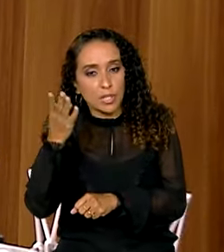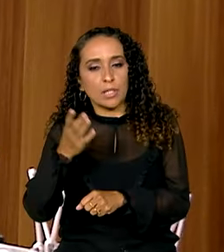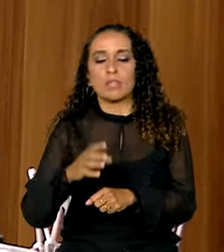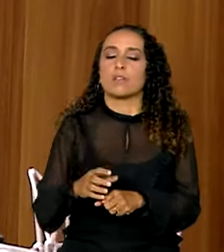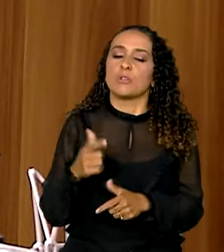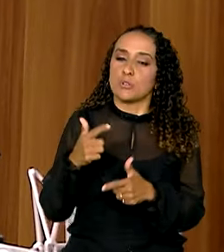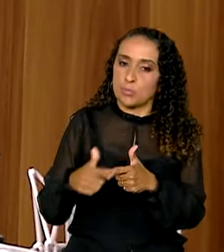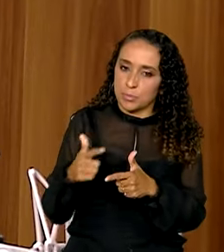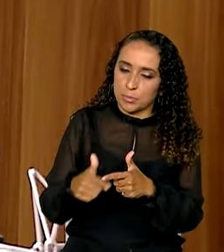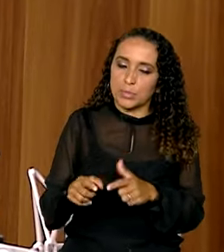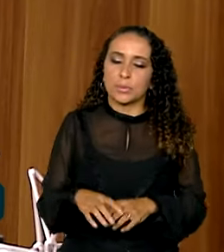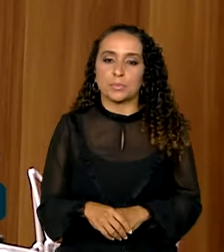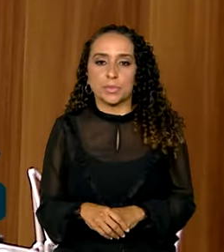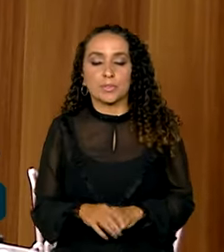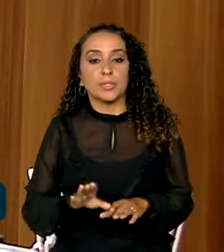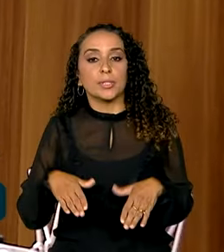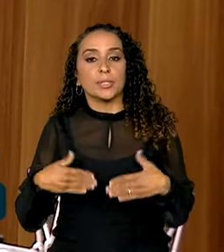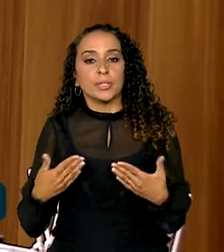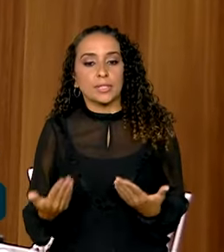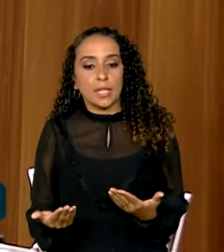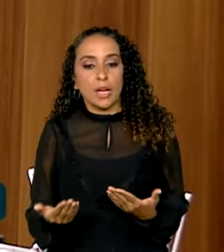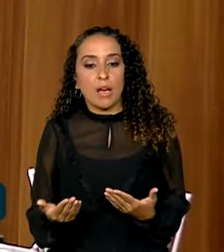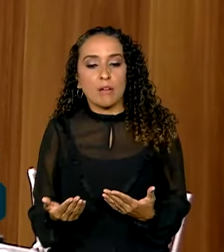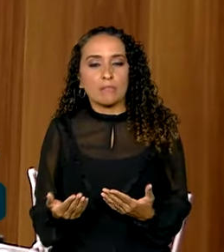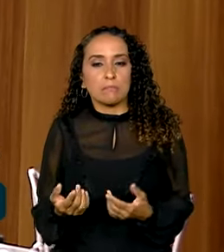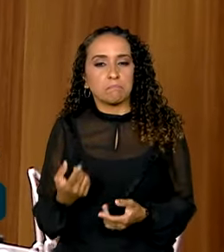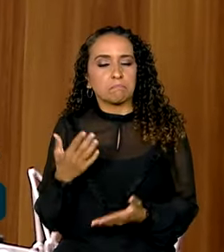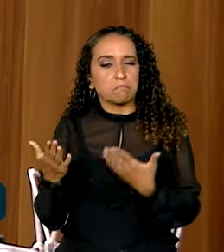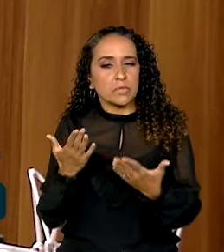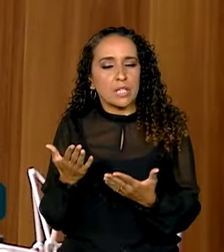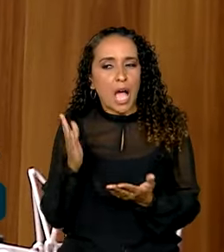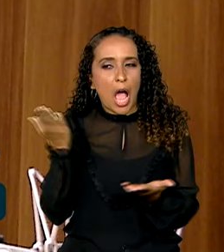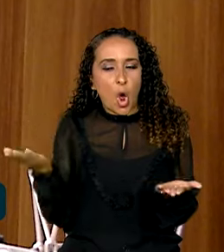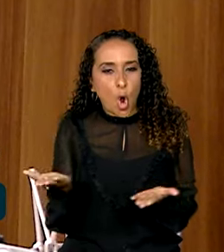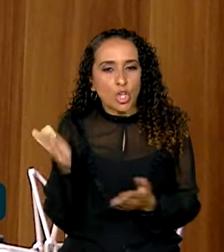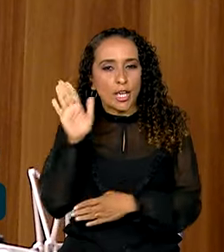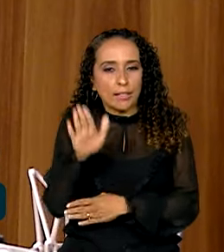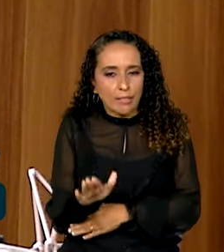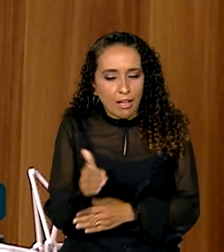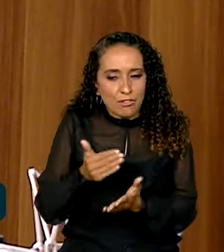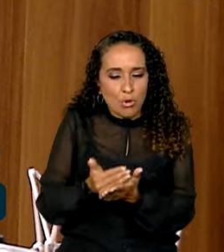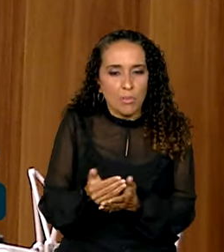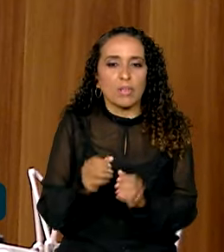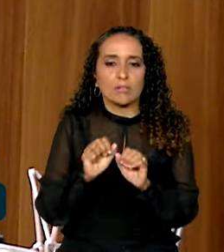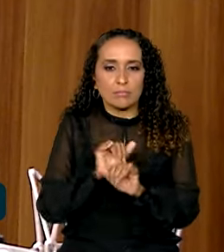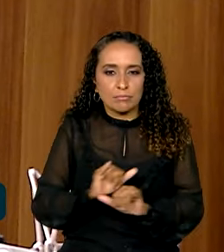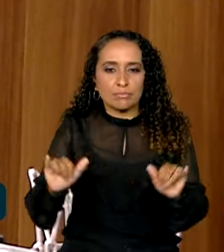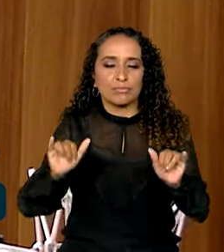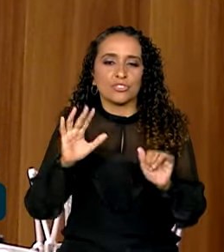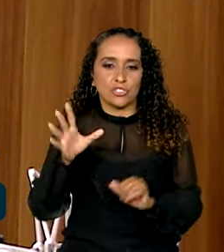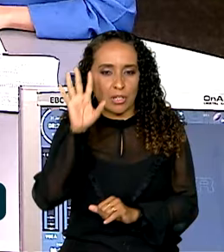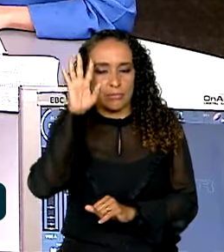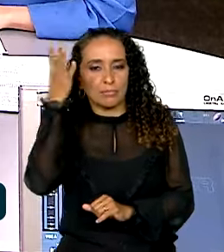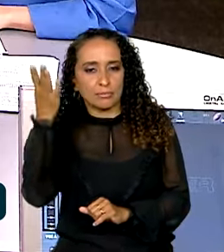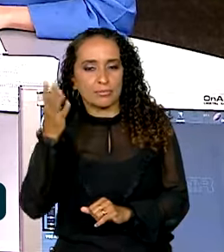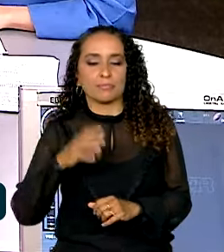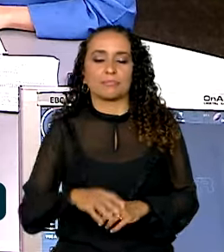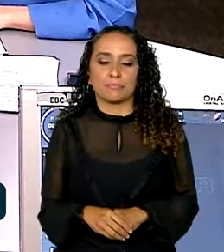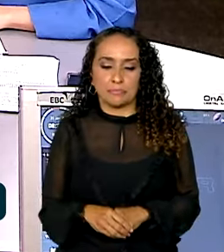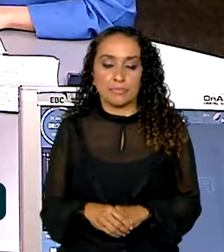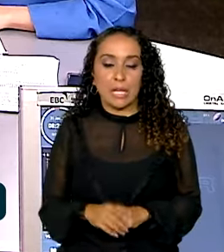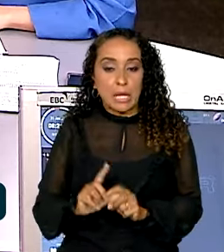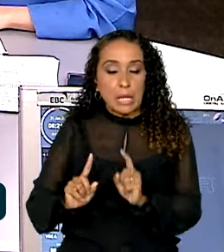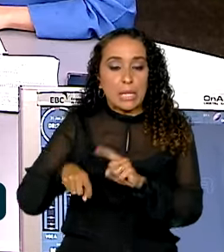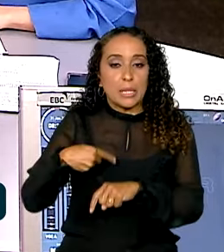solucionar os problemas. Então, a previsão é que agora, no início da tarde, já possam estar sendo divulgados aí os resultados do Sisu. Em